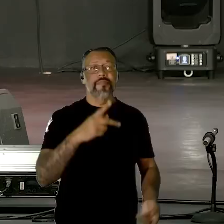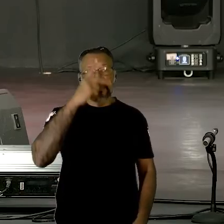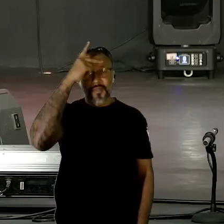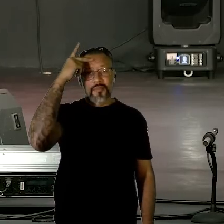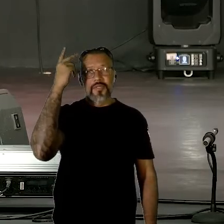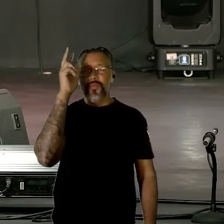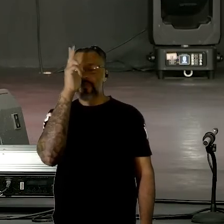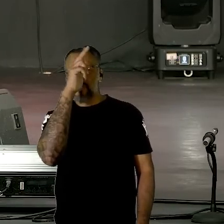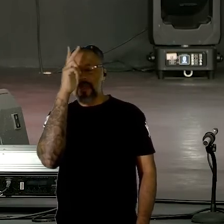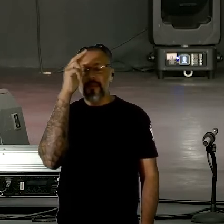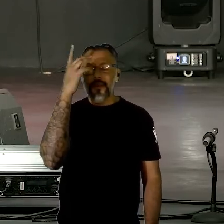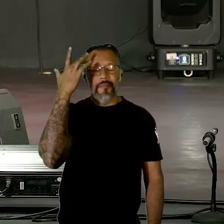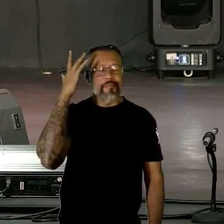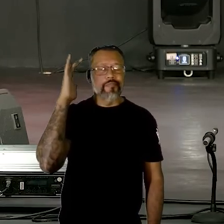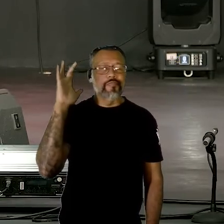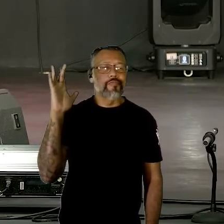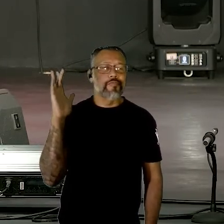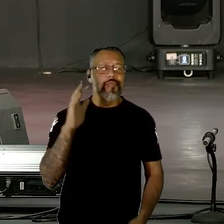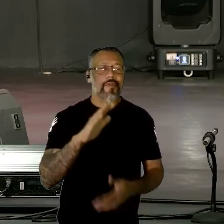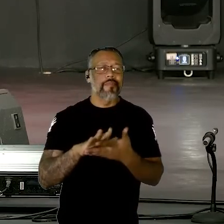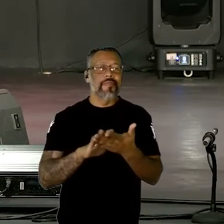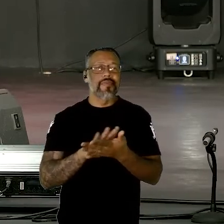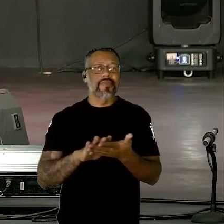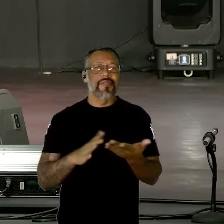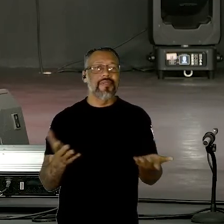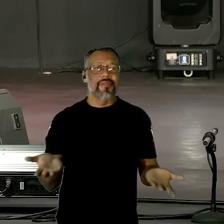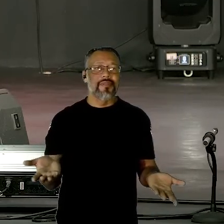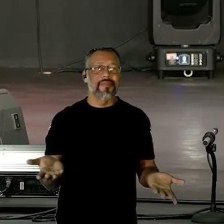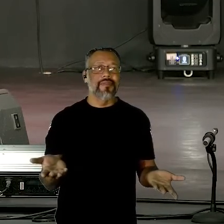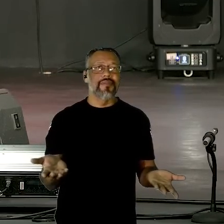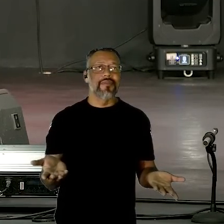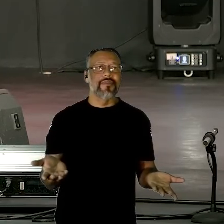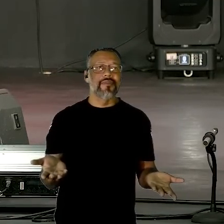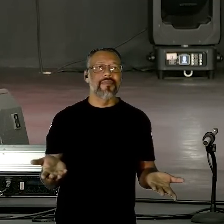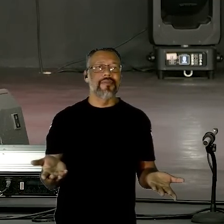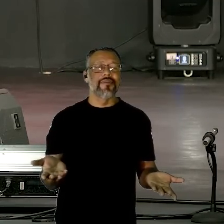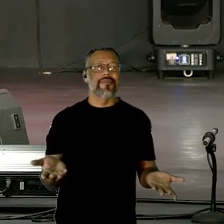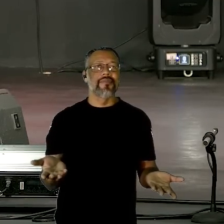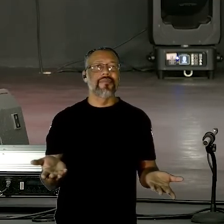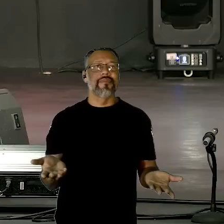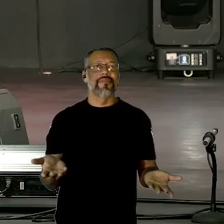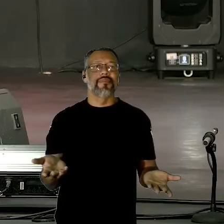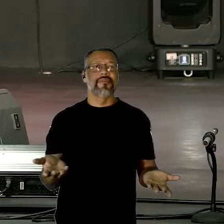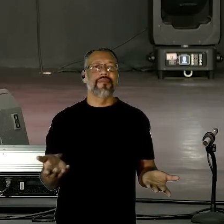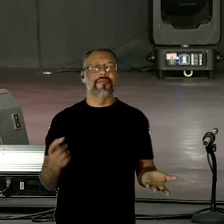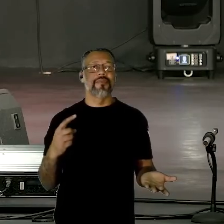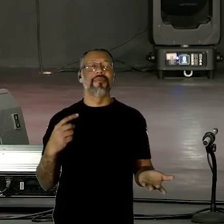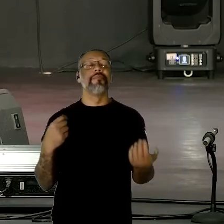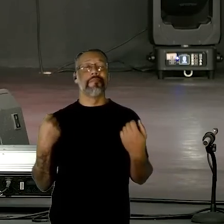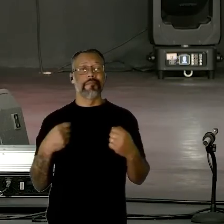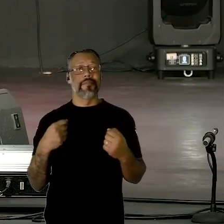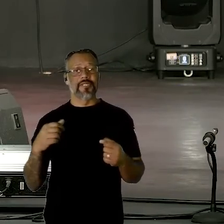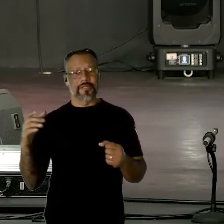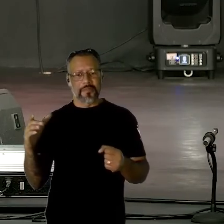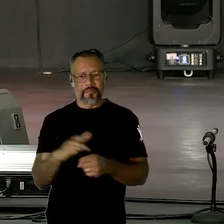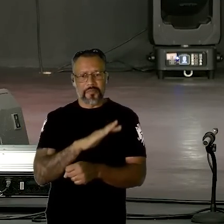casa varrida casa em ordem casa arrumada mas casa vazia